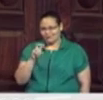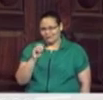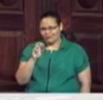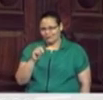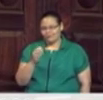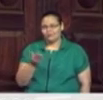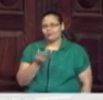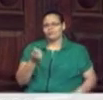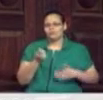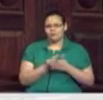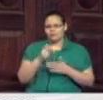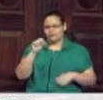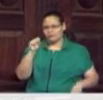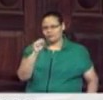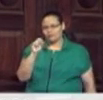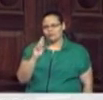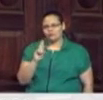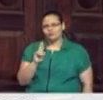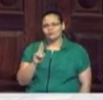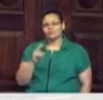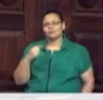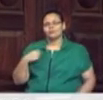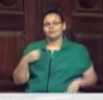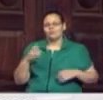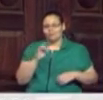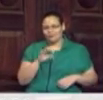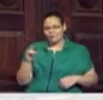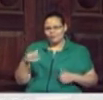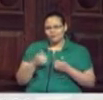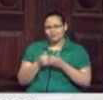pagar R$ 8 para cada entroncamento que ele faz,